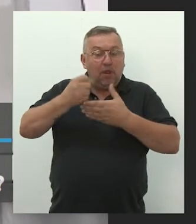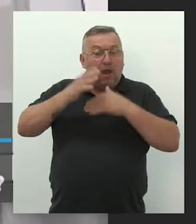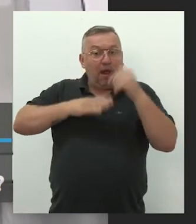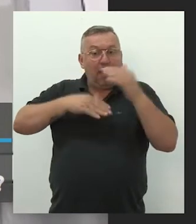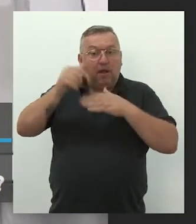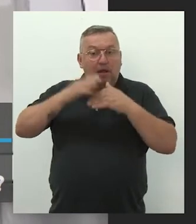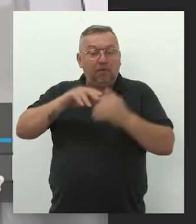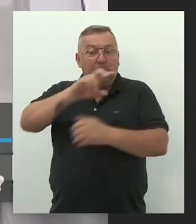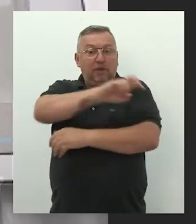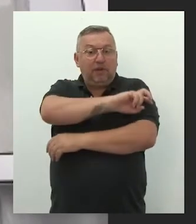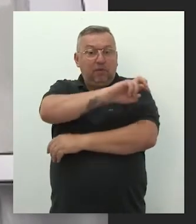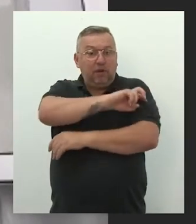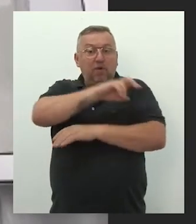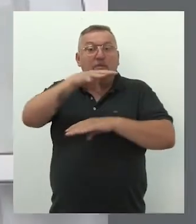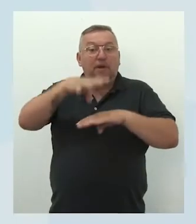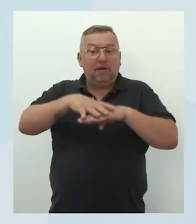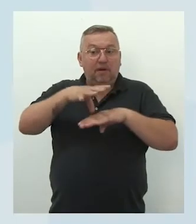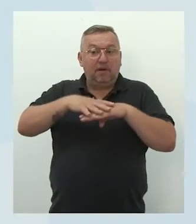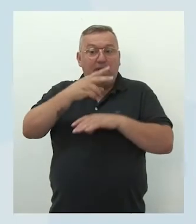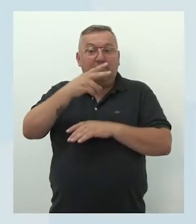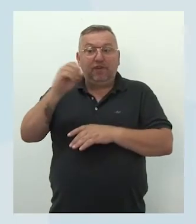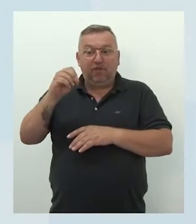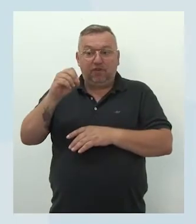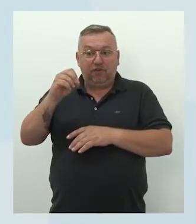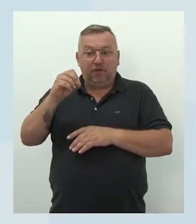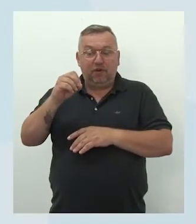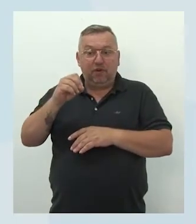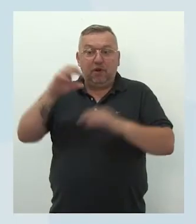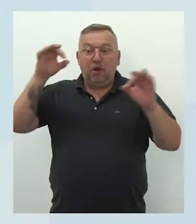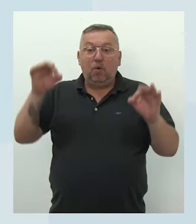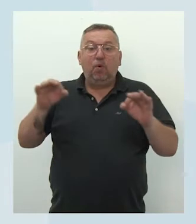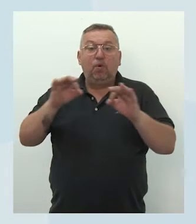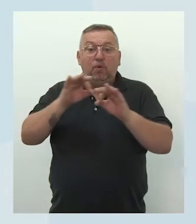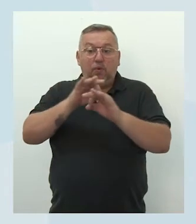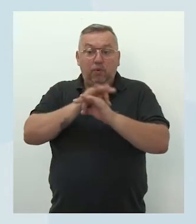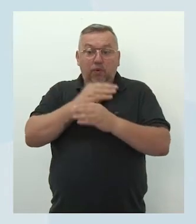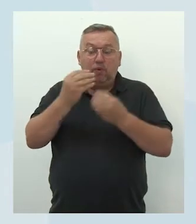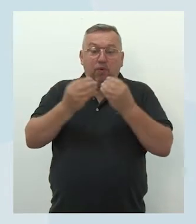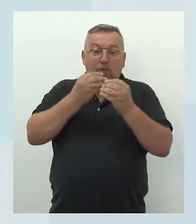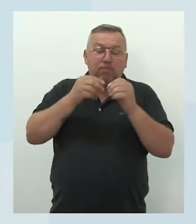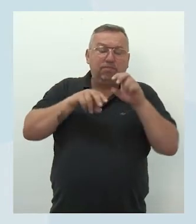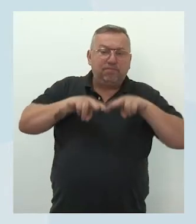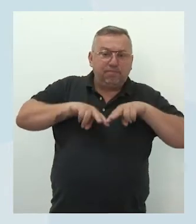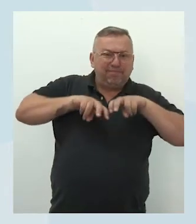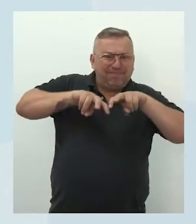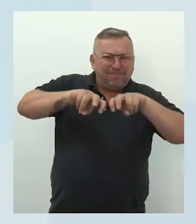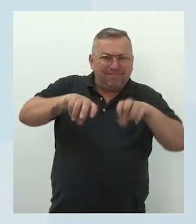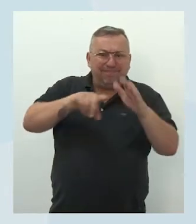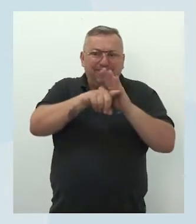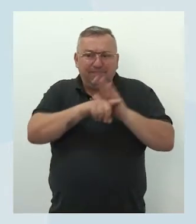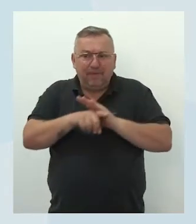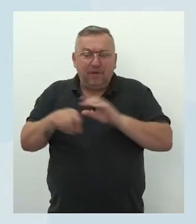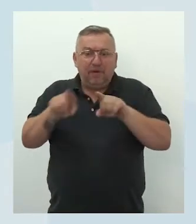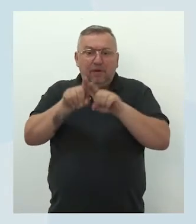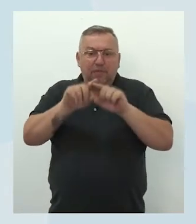do 5º ano de matemática, habilidade 20. Concluir, por meio de investigação, que figuras